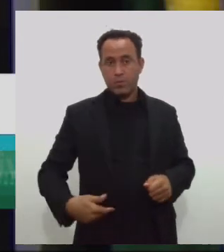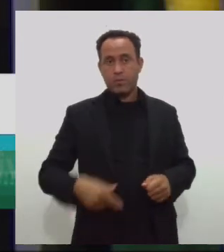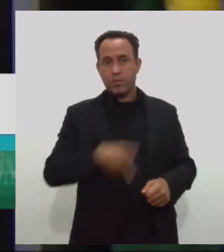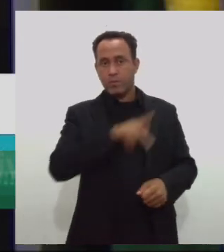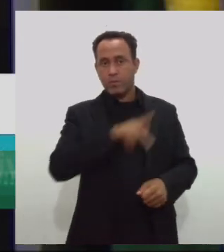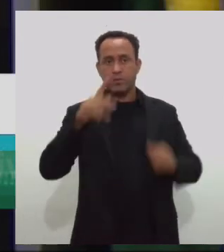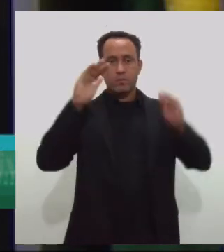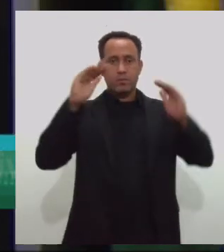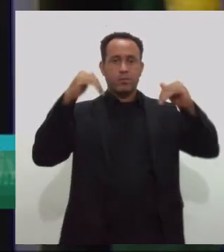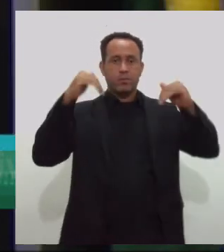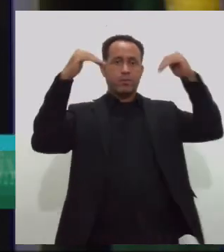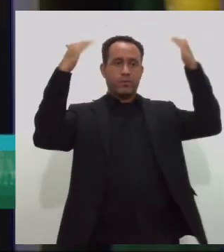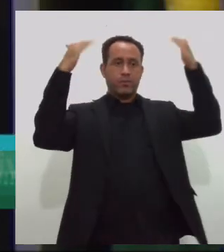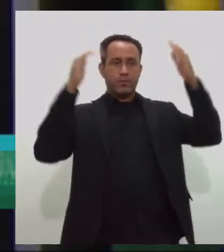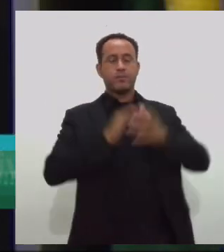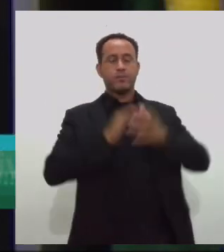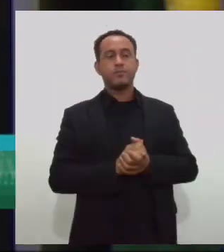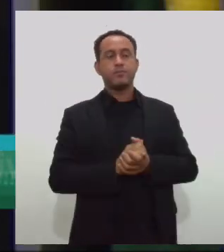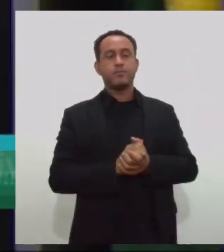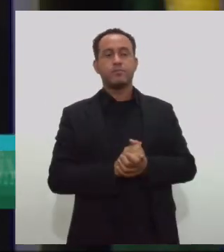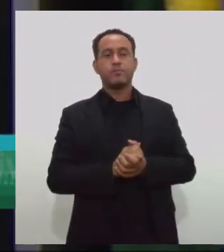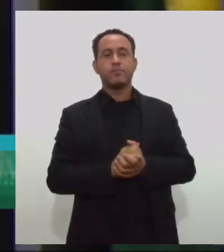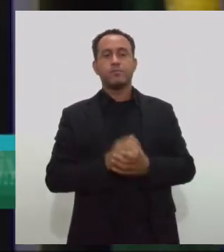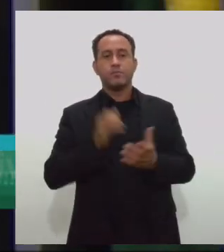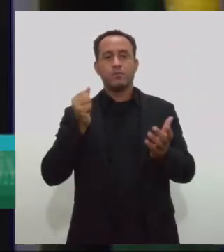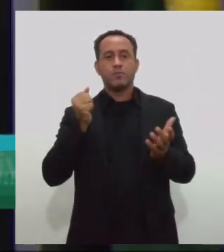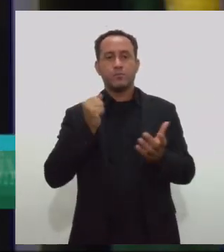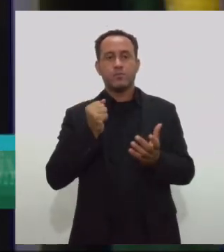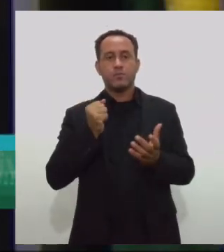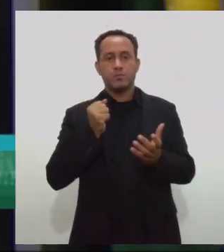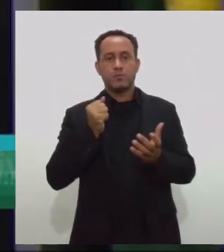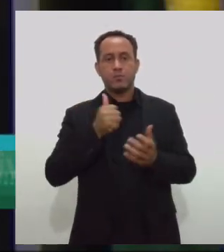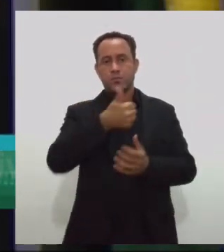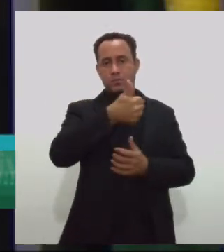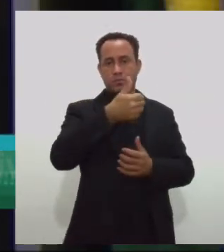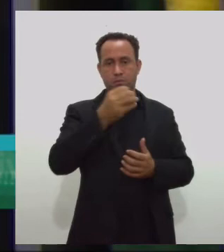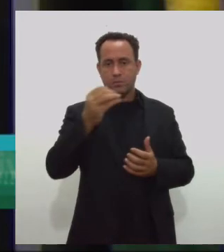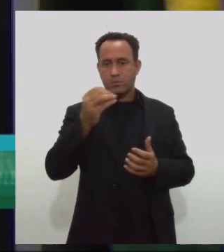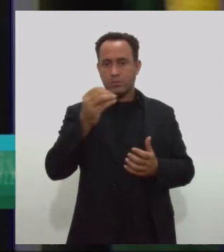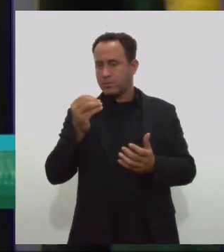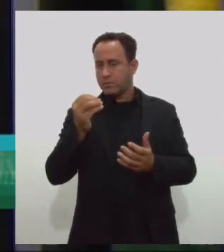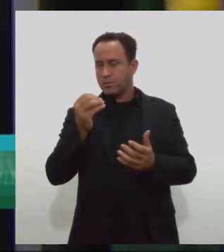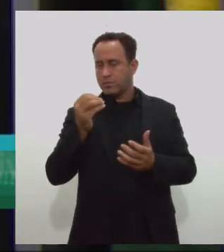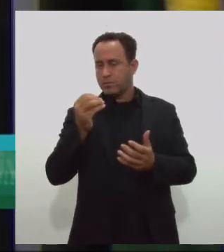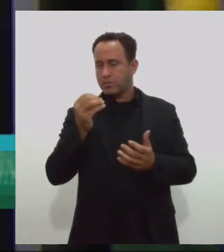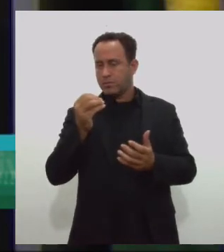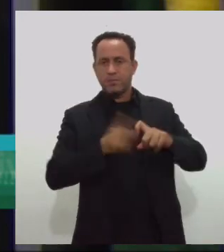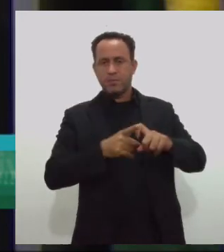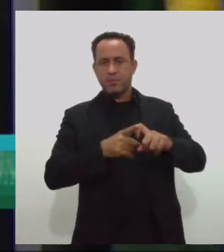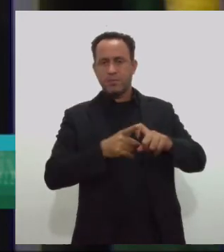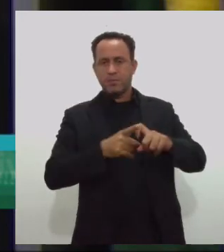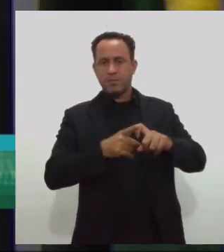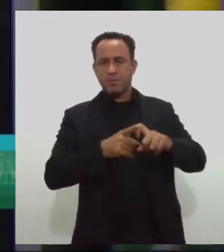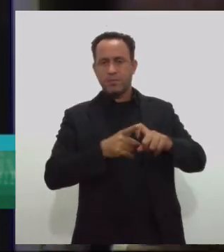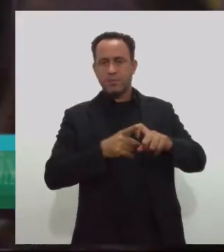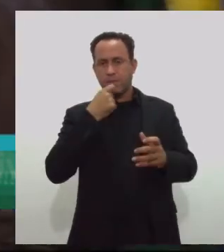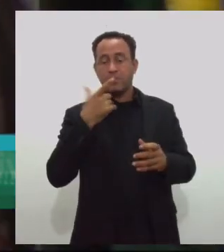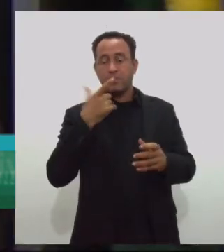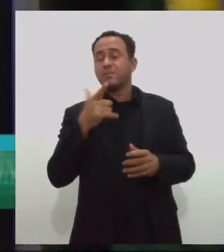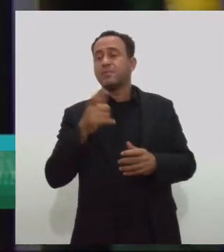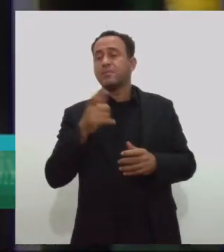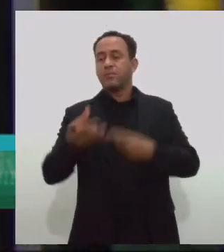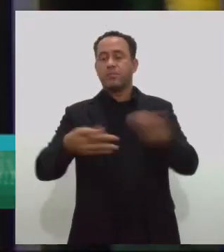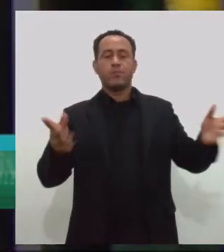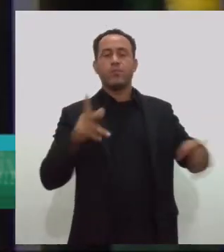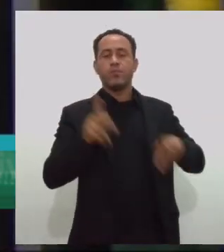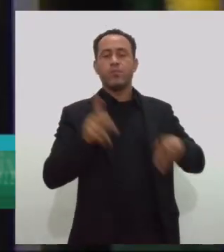não responde por improbidade, compre medicamentos sem comprovação científica e distribua para a